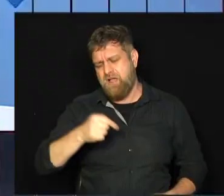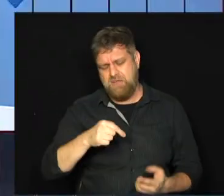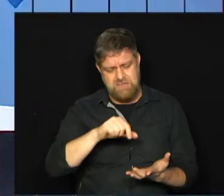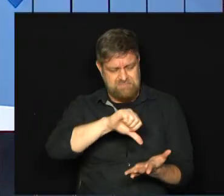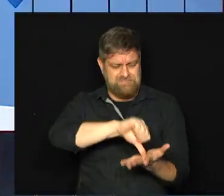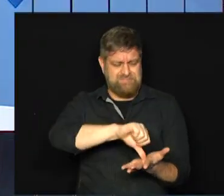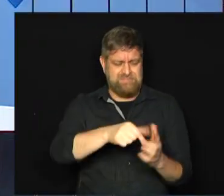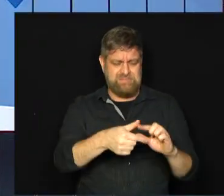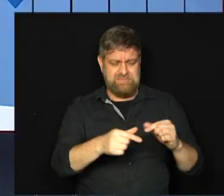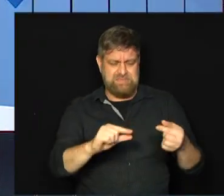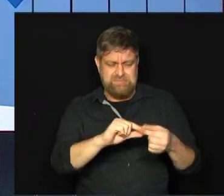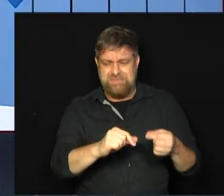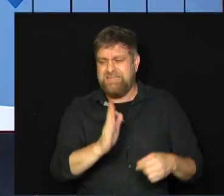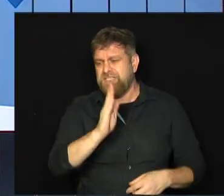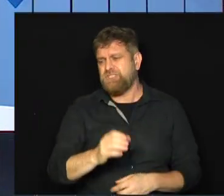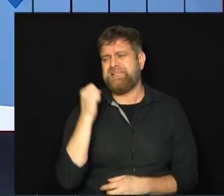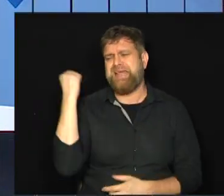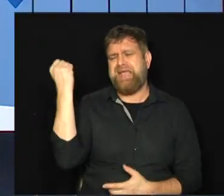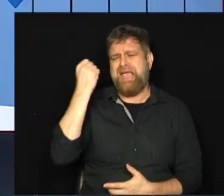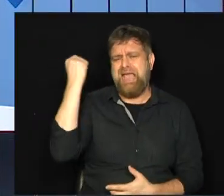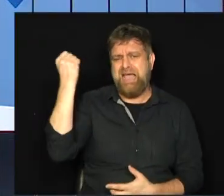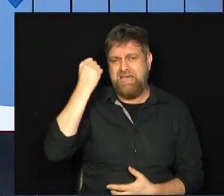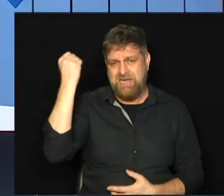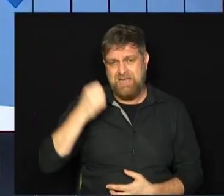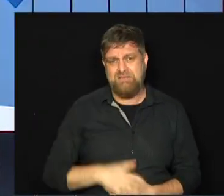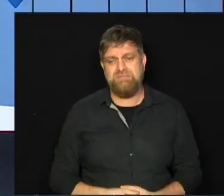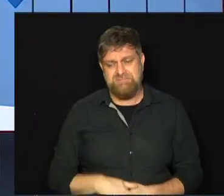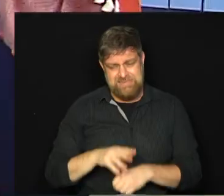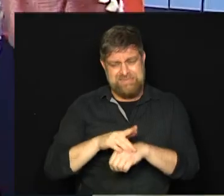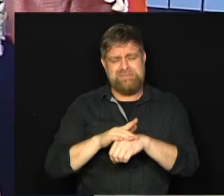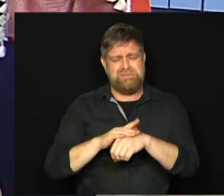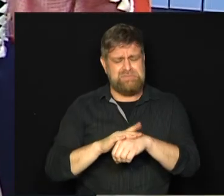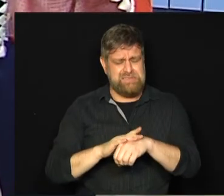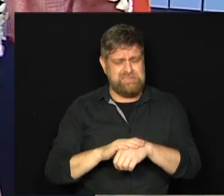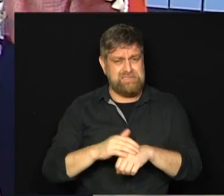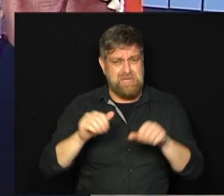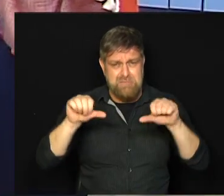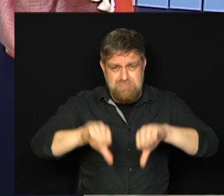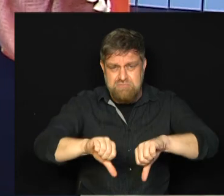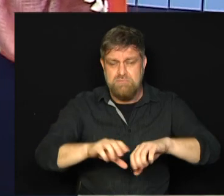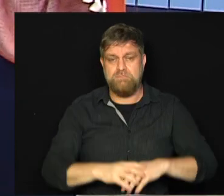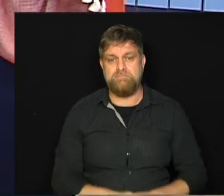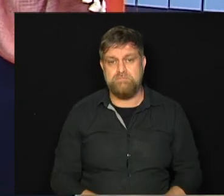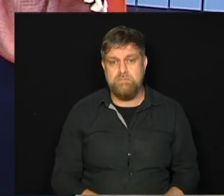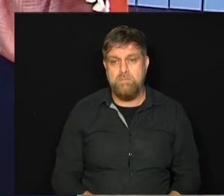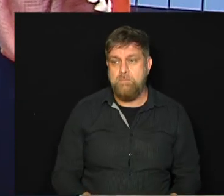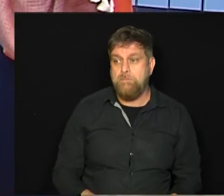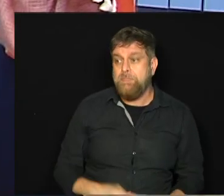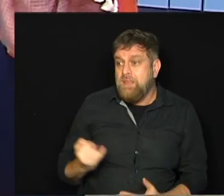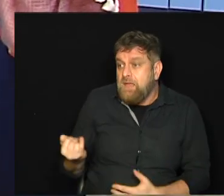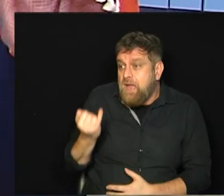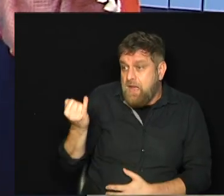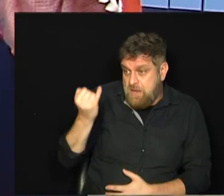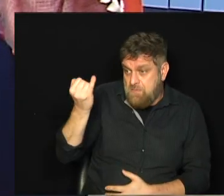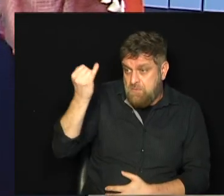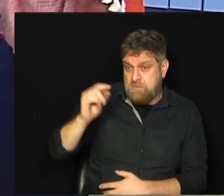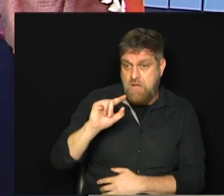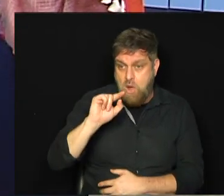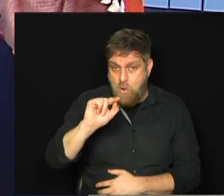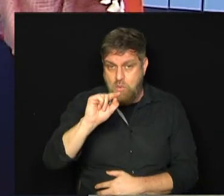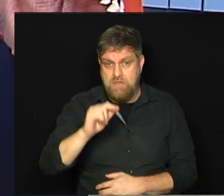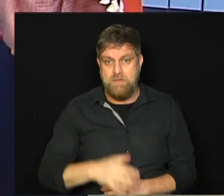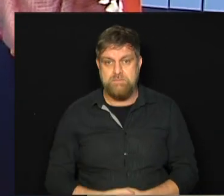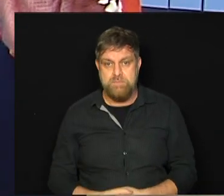situação mais grave até, né, doutora? Já está mais avançado o câncer. Então, o que é importante é que se